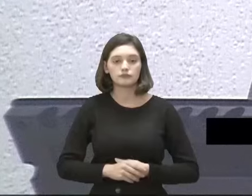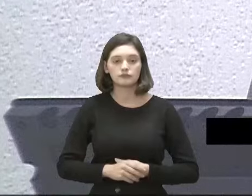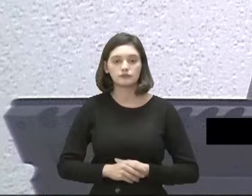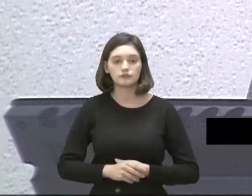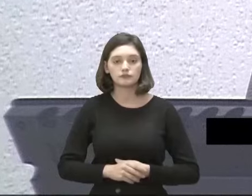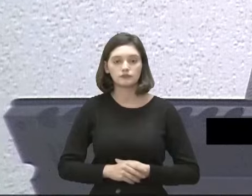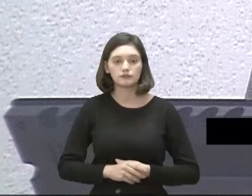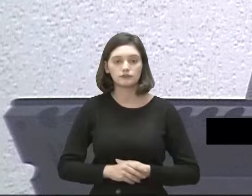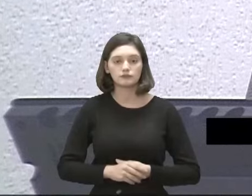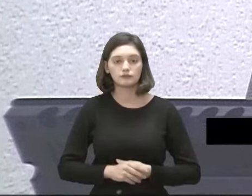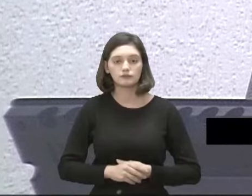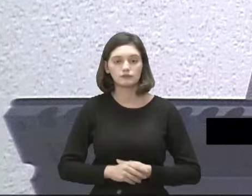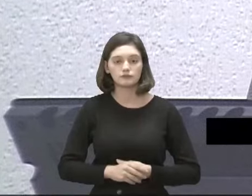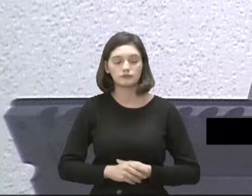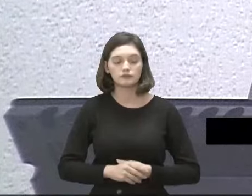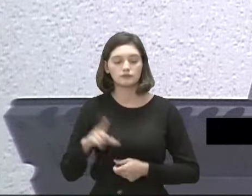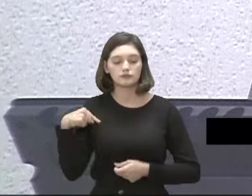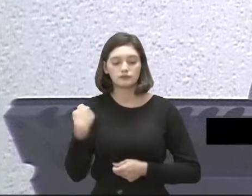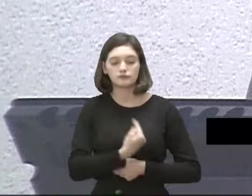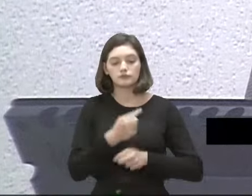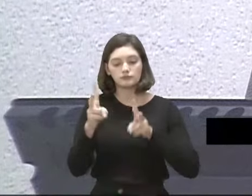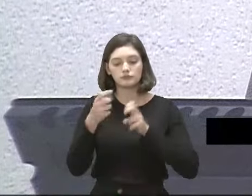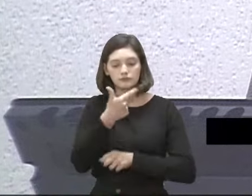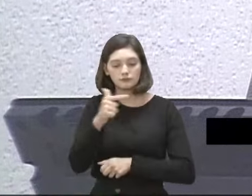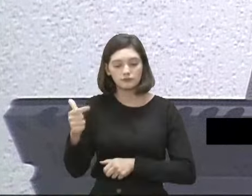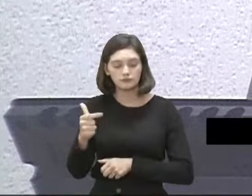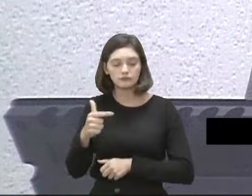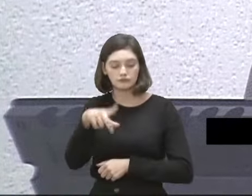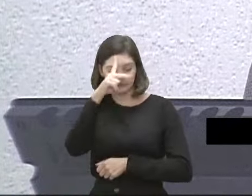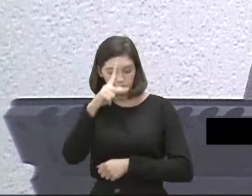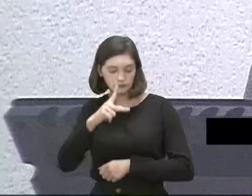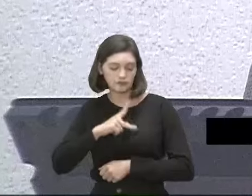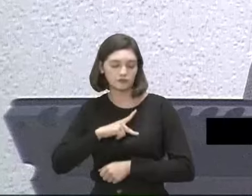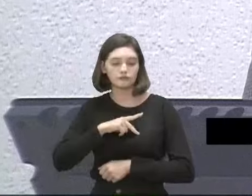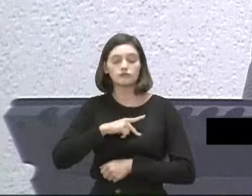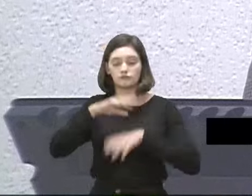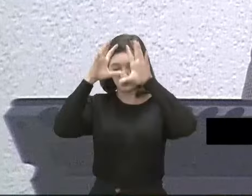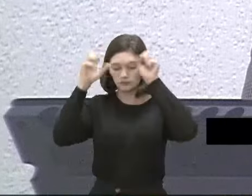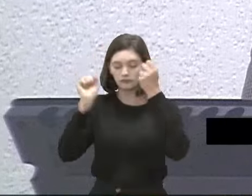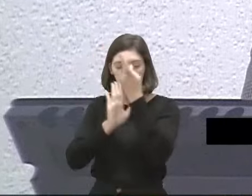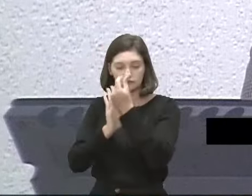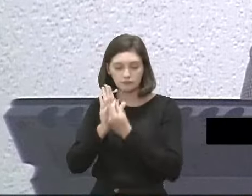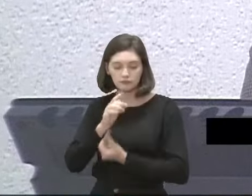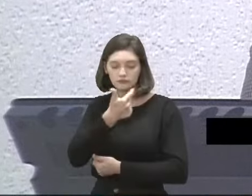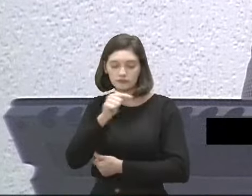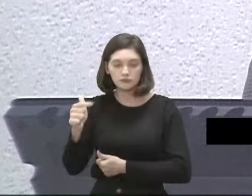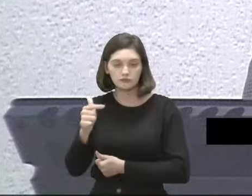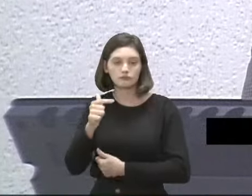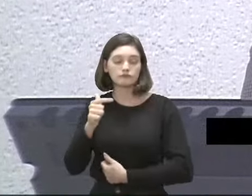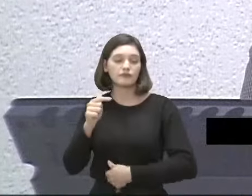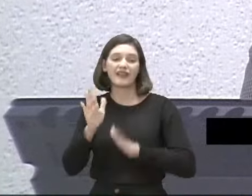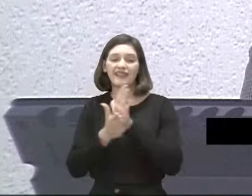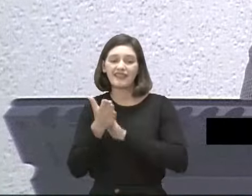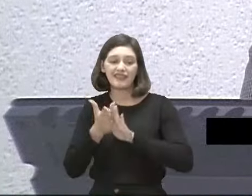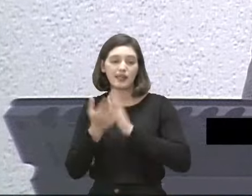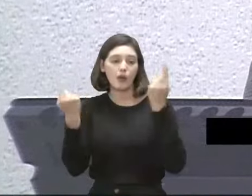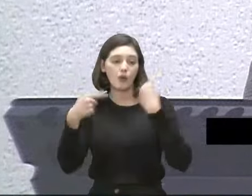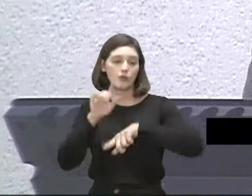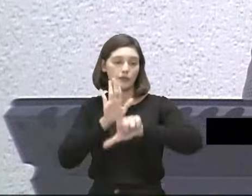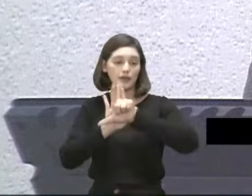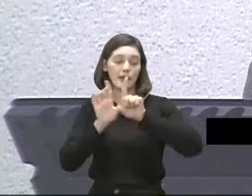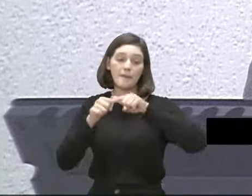mas o que a gente percebe é que não existem, como o próprio Tribunal de Contas aponta, Cleiton, não existem ilegalidades. e